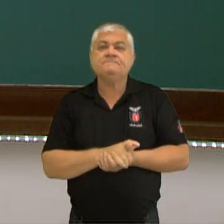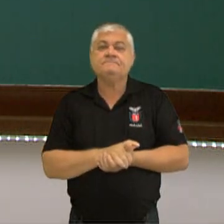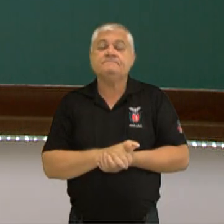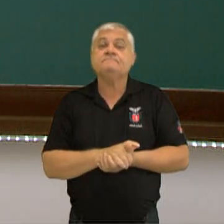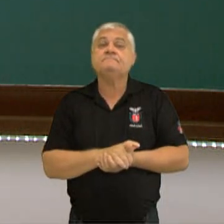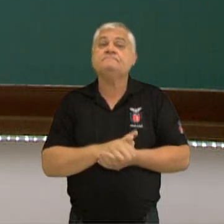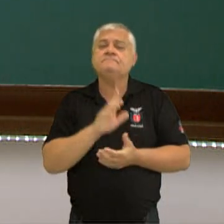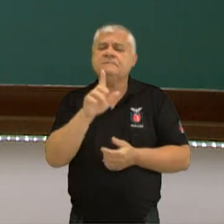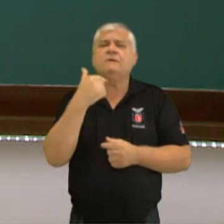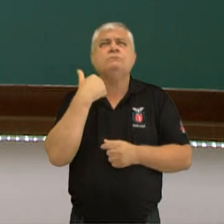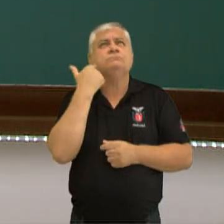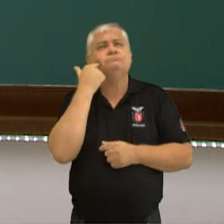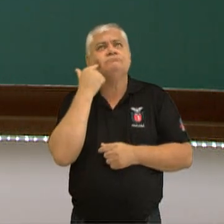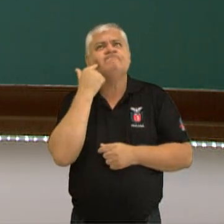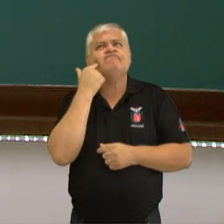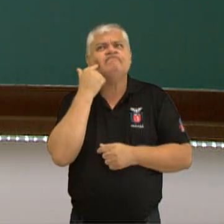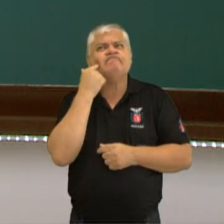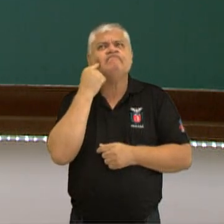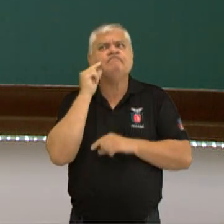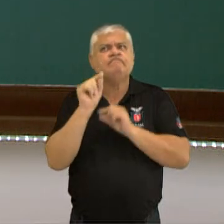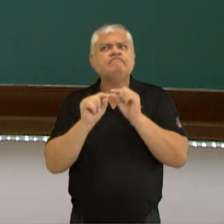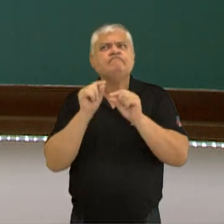falamos, então, que o nosso planeta